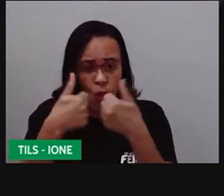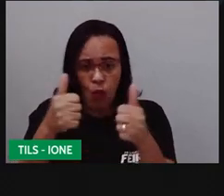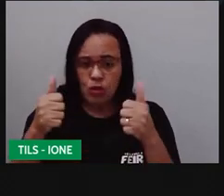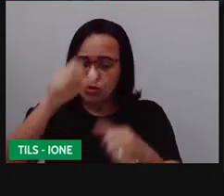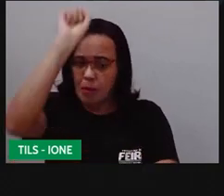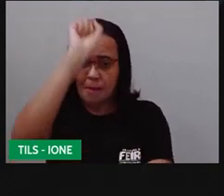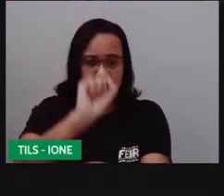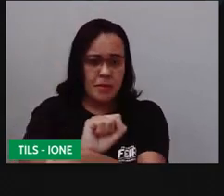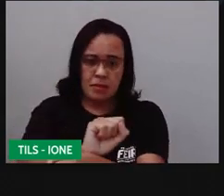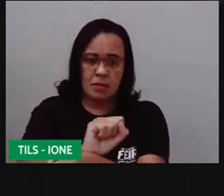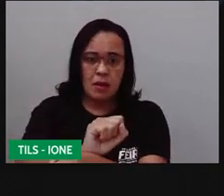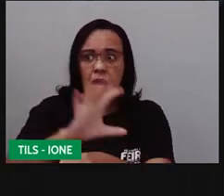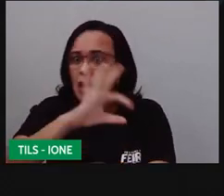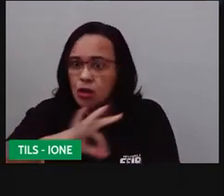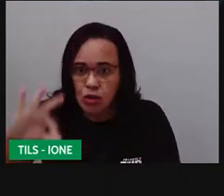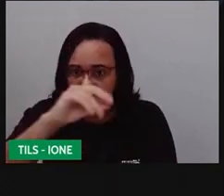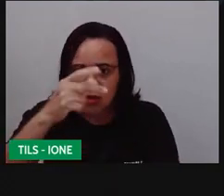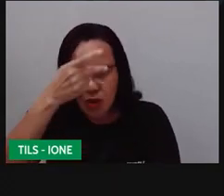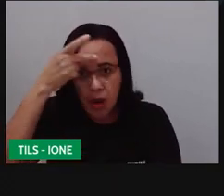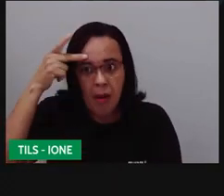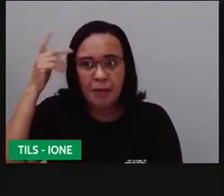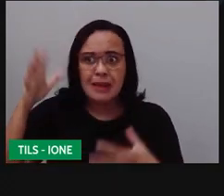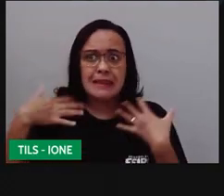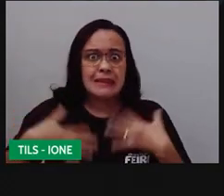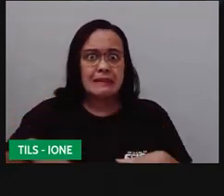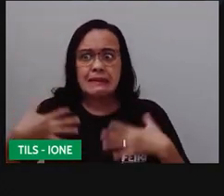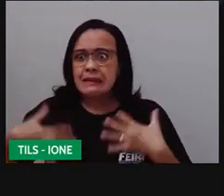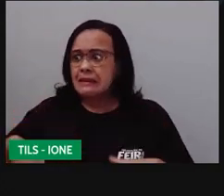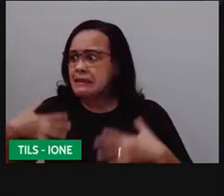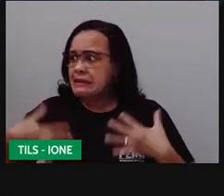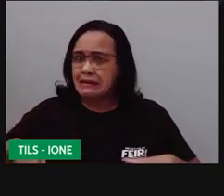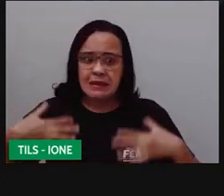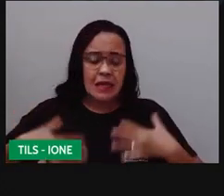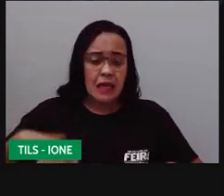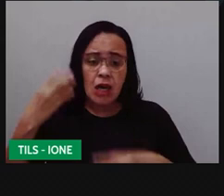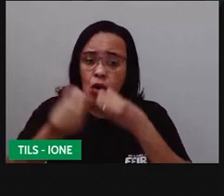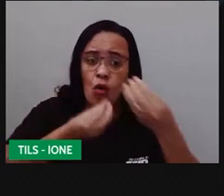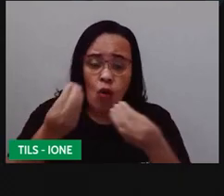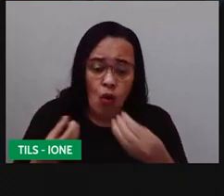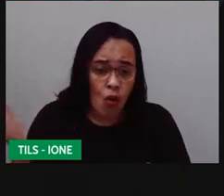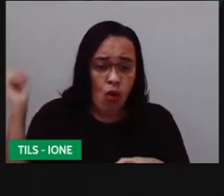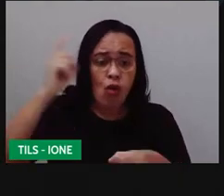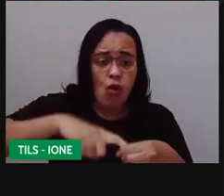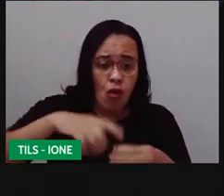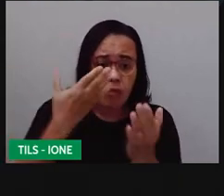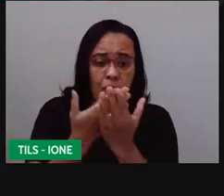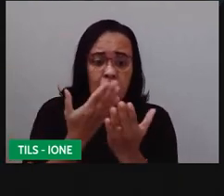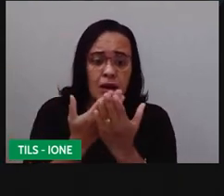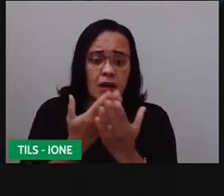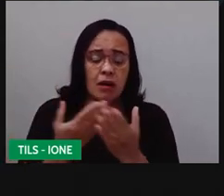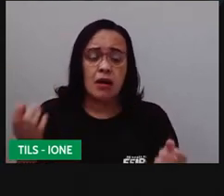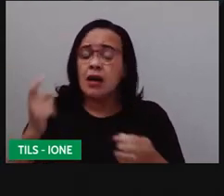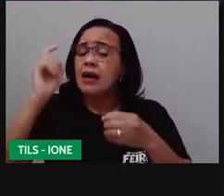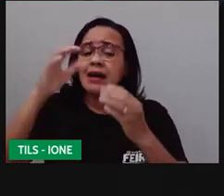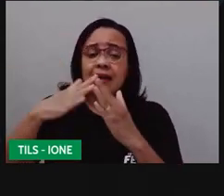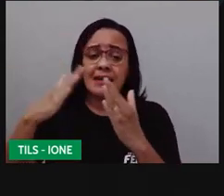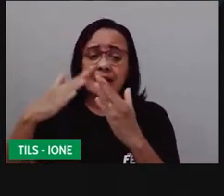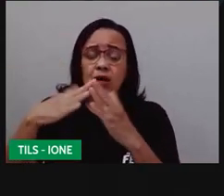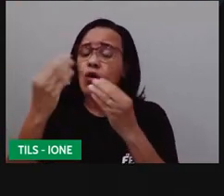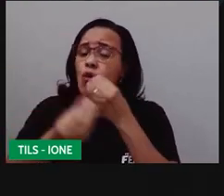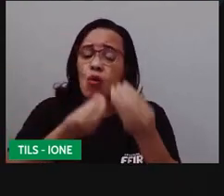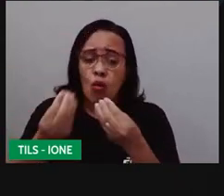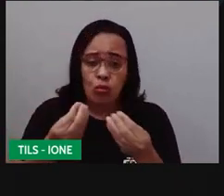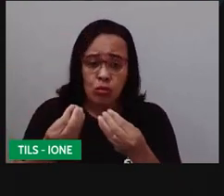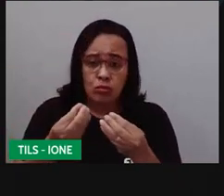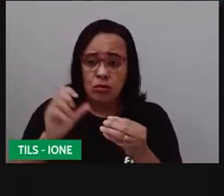Todo mundo fica desesperado. Como é que a gente vai voltar para casa? Como é que a loja vai abrir? Então, o transporte aí movimenta e